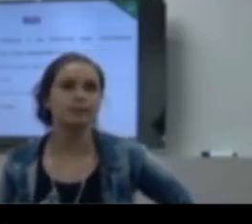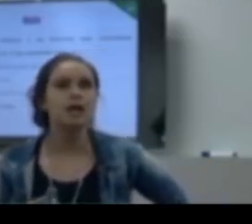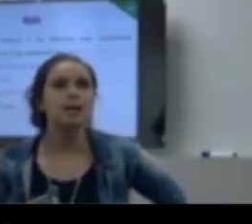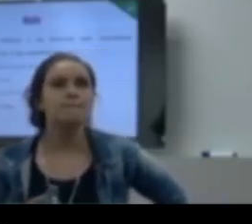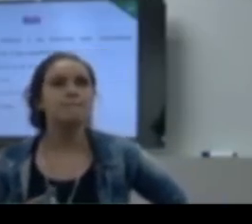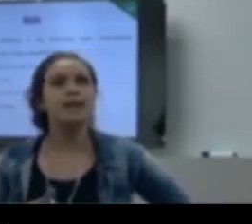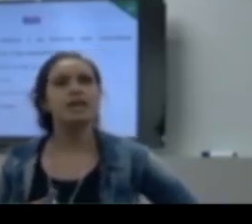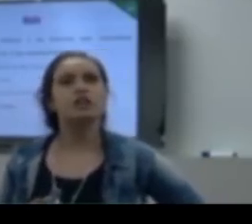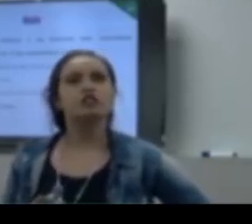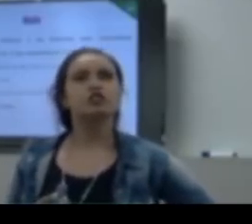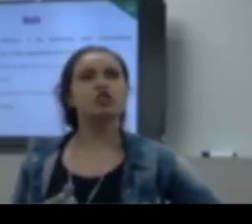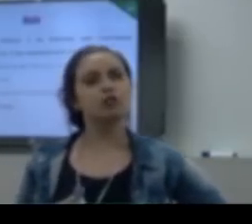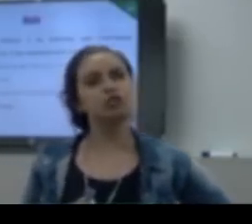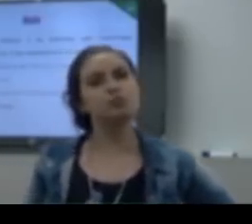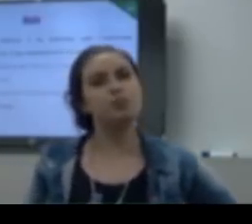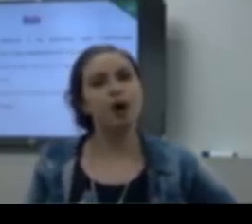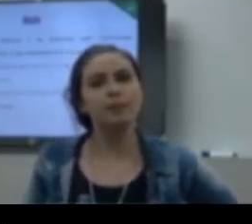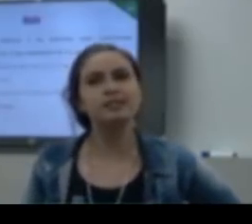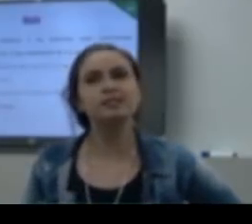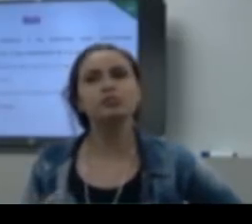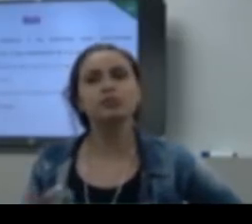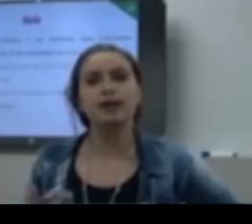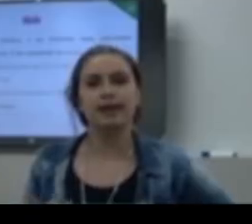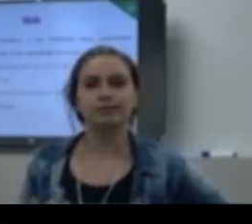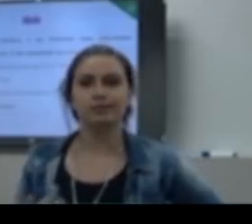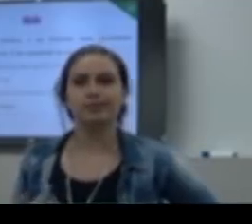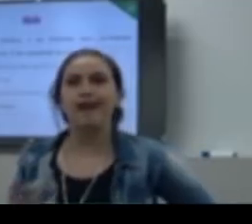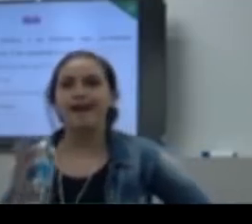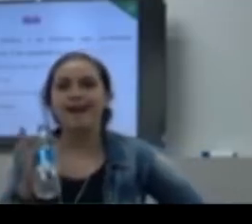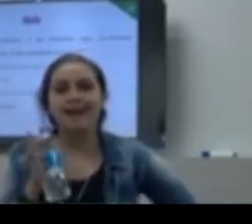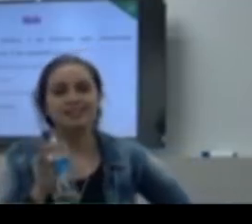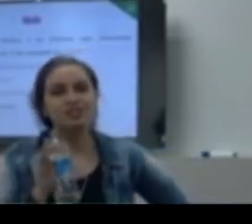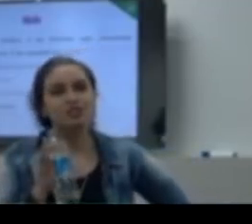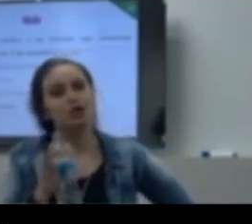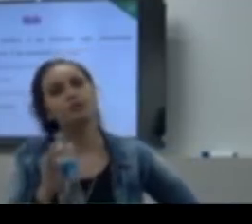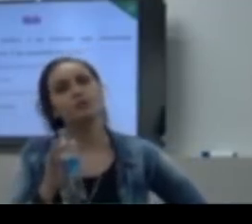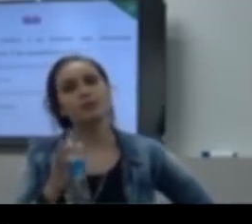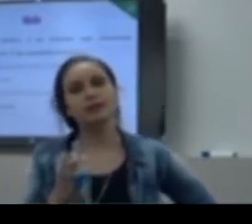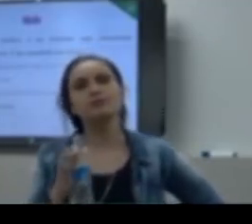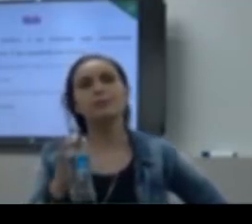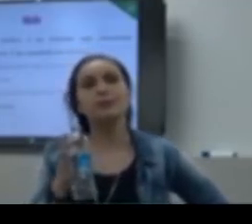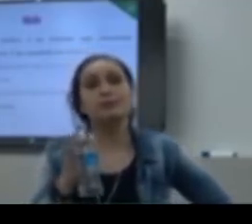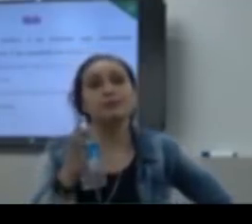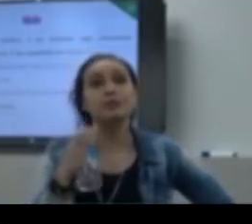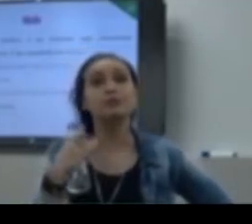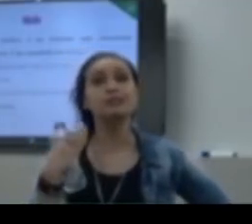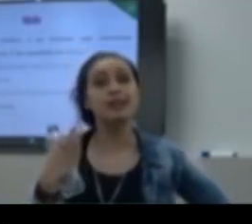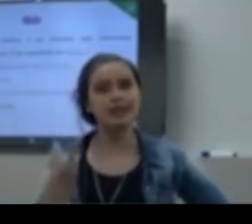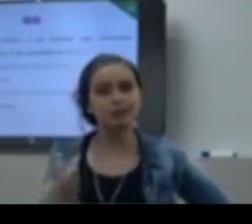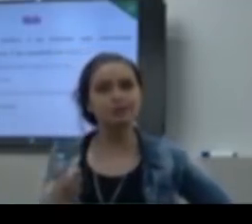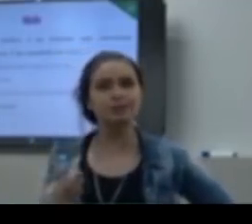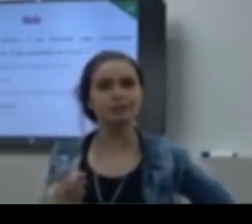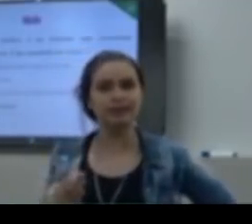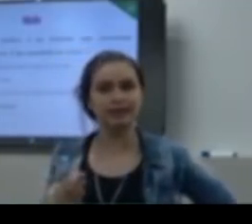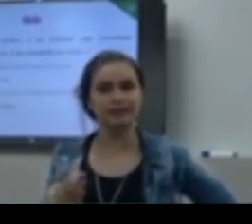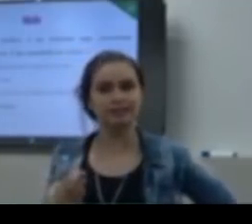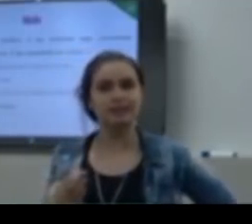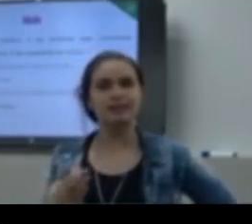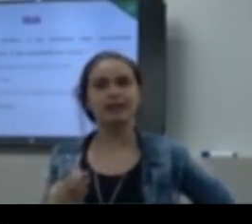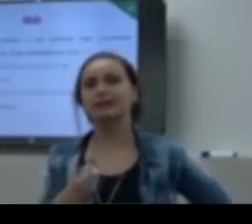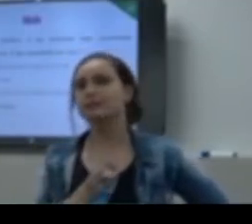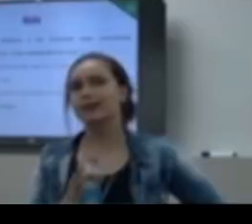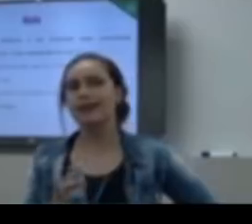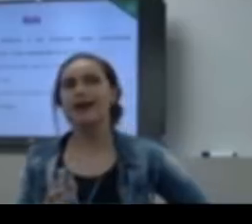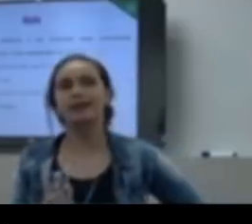está errado. B, solos pobres em nutrientes. Esses dois domínios apresentam solos ricos em